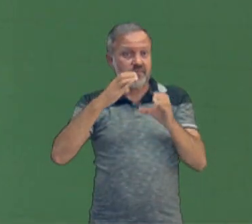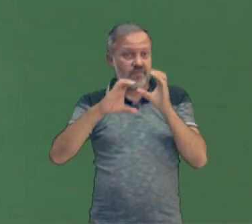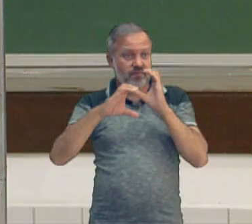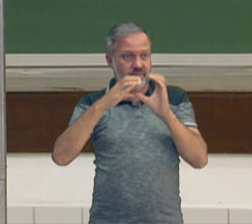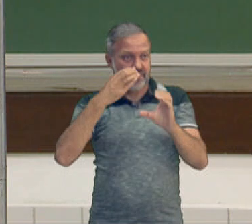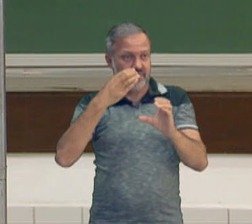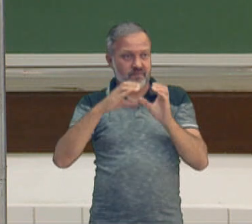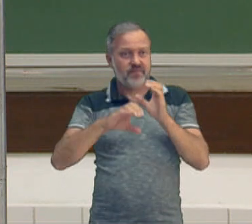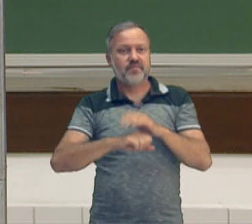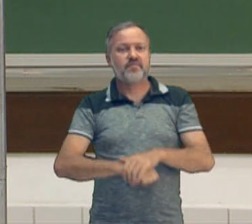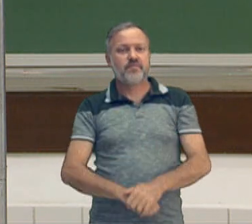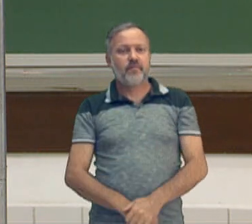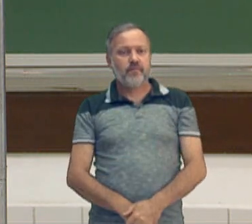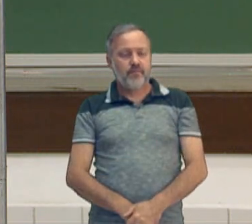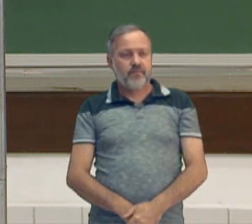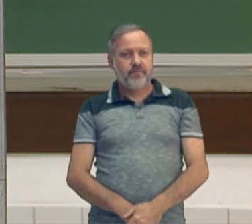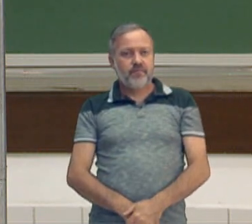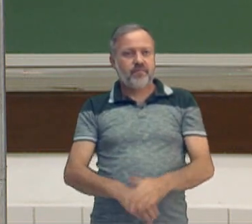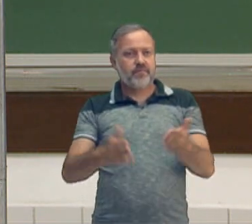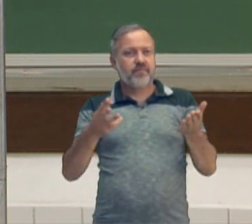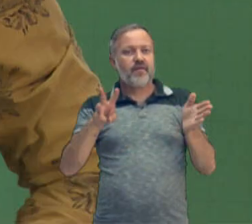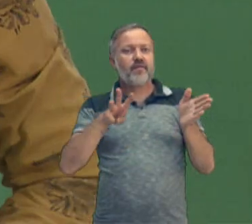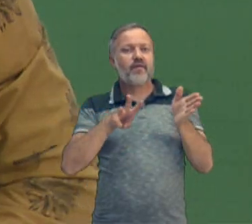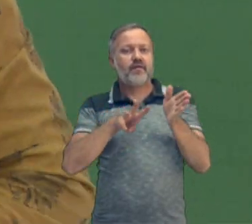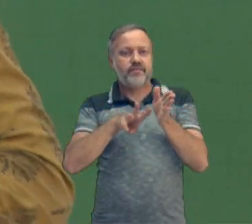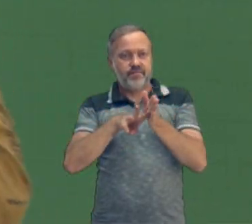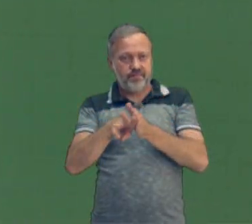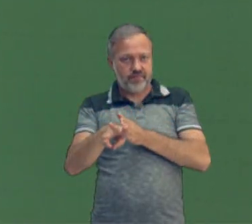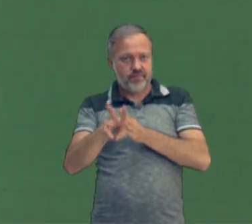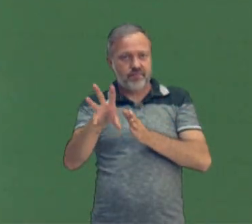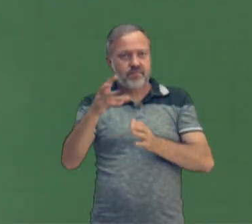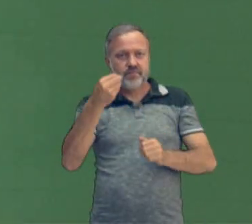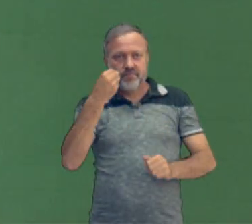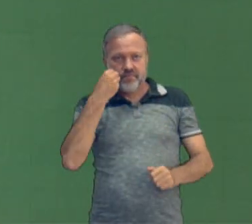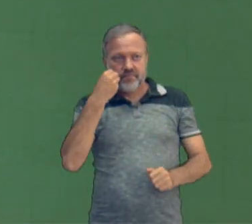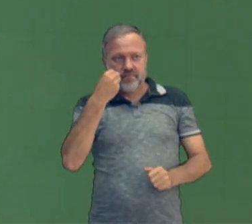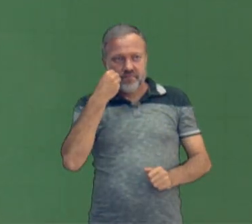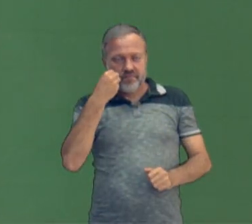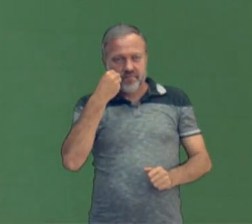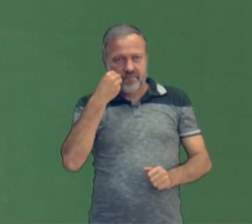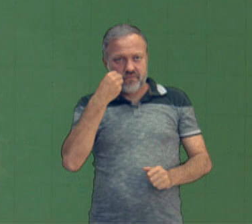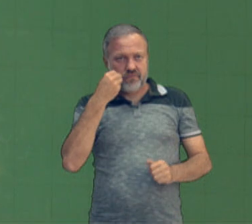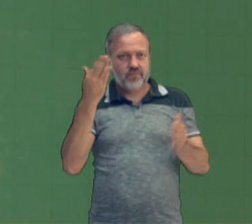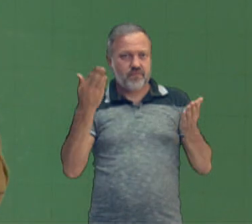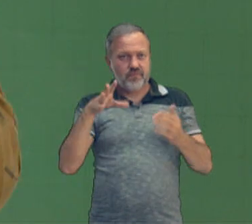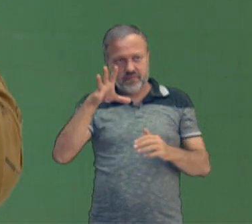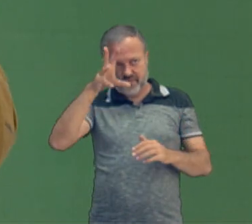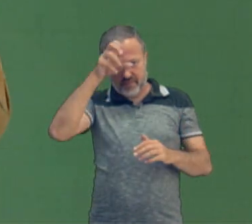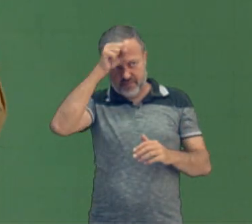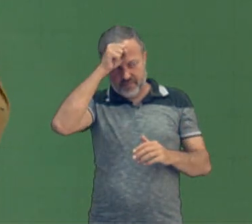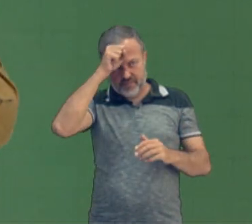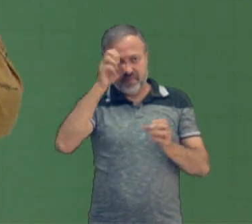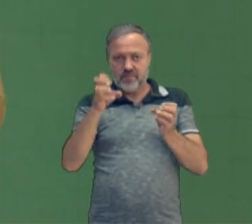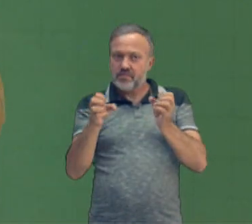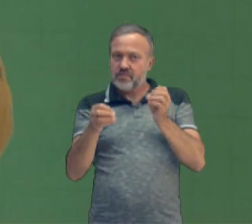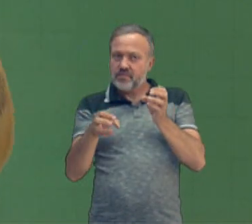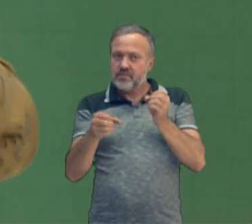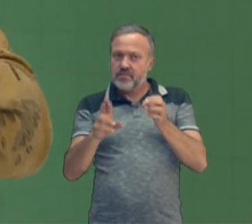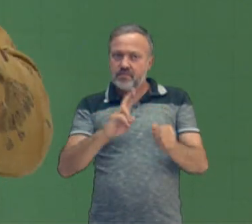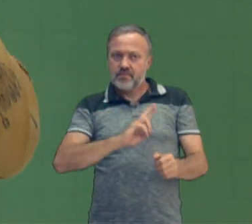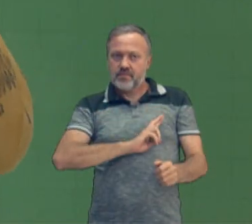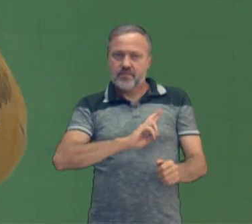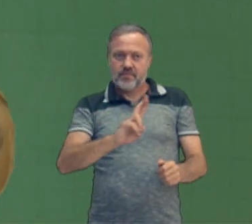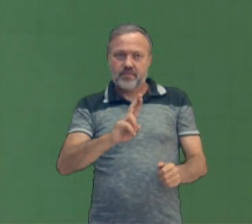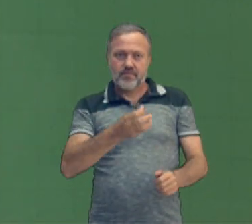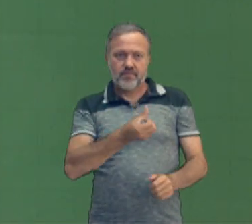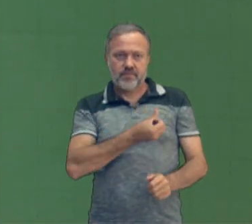corporais, entre outras. Mais um quiz para testar o que você aprendeu até agora na nossa aula de ensino religioso,